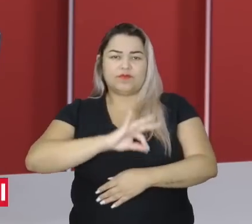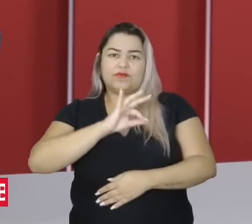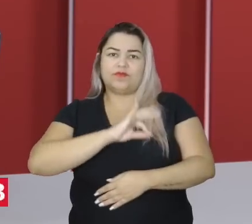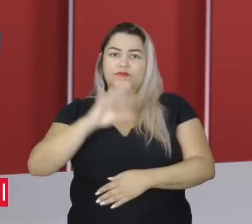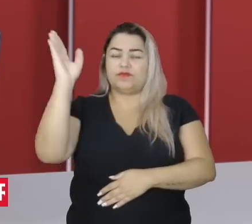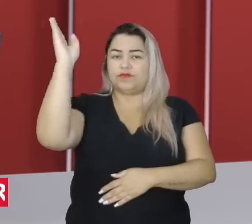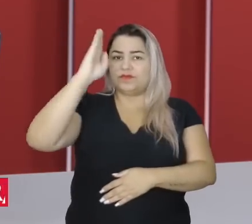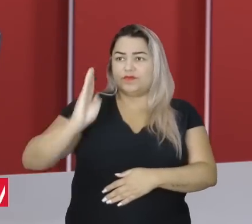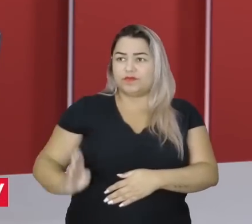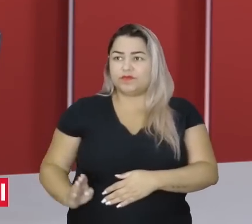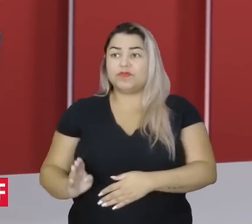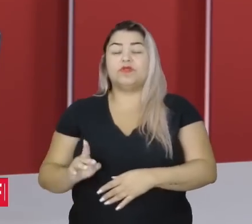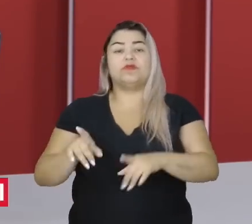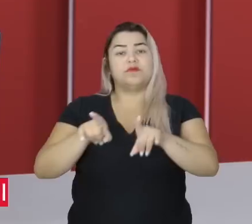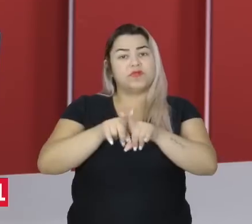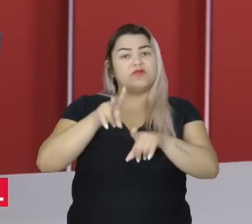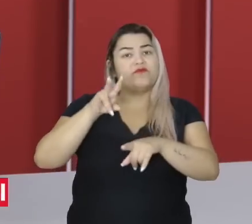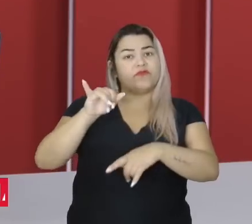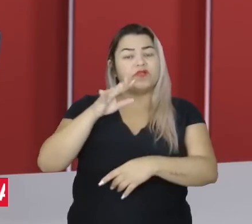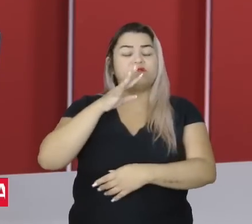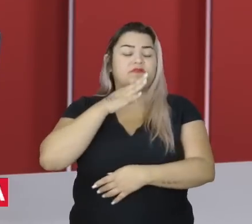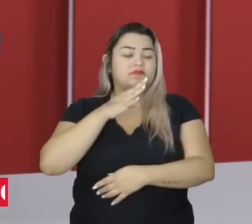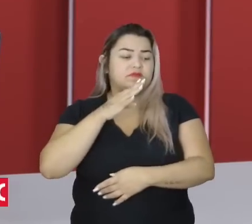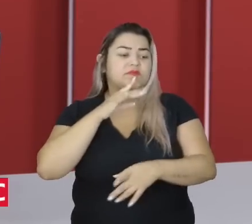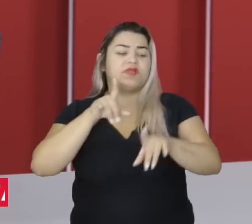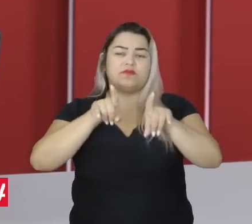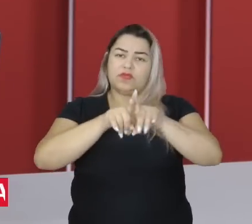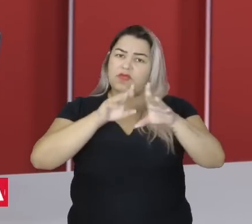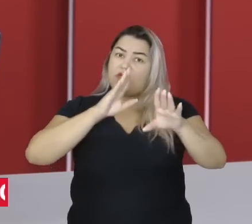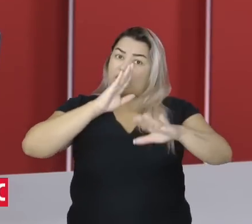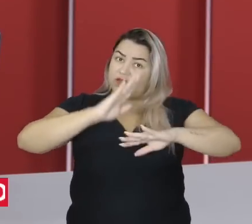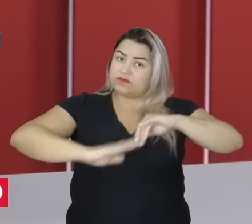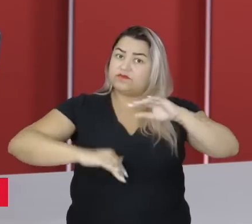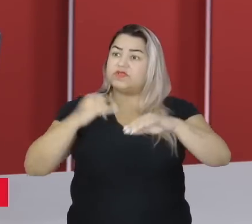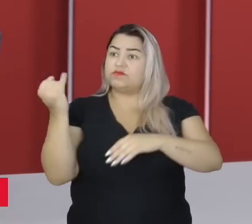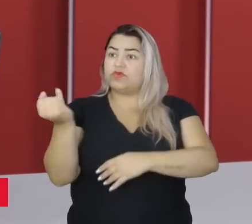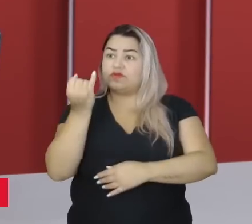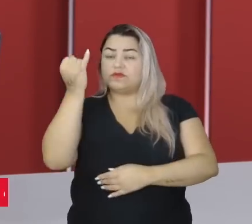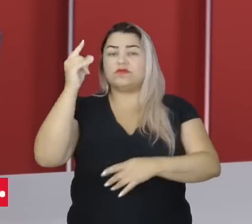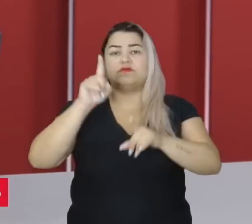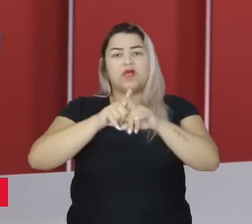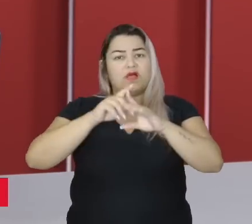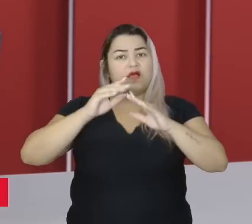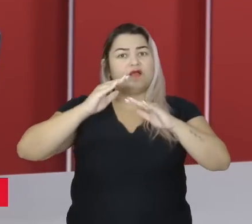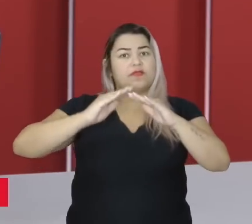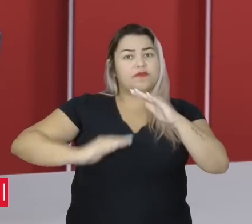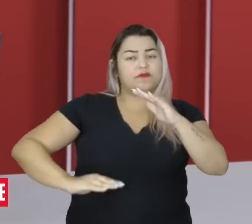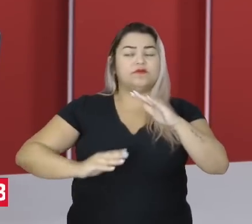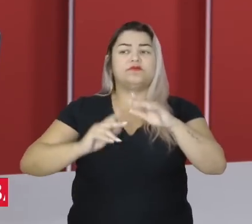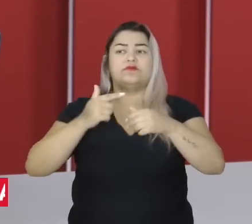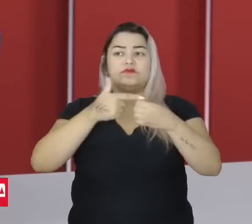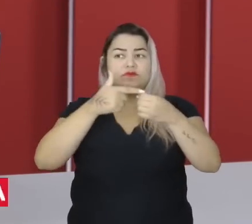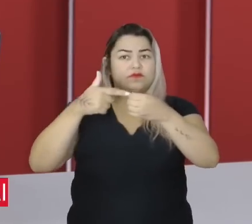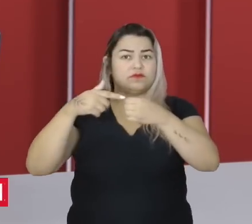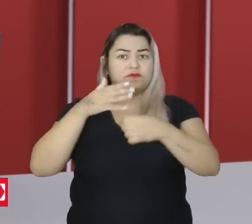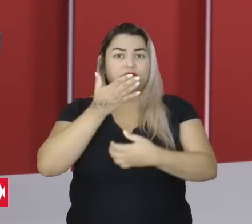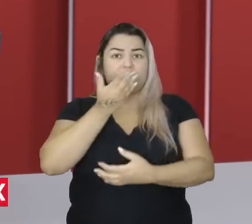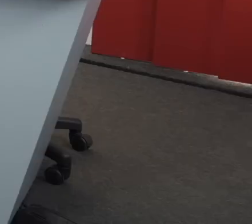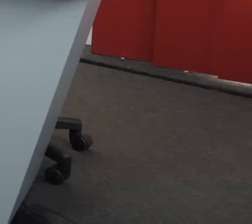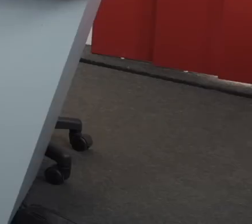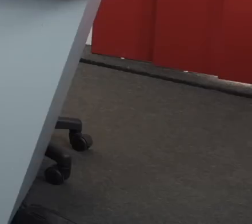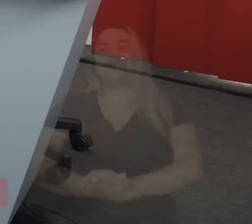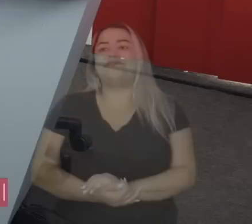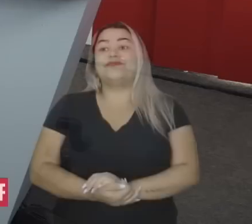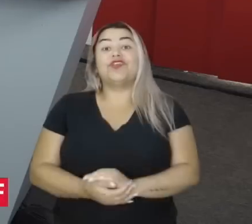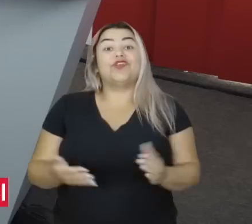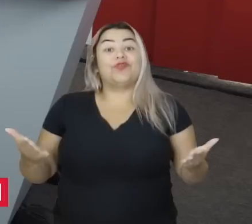as brasileiras. Você vai conhecer as principais ações do governo Lula para baixar os preços dos combustíveis e dos alimentos. E